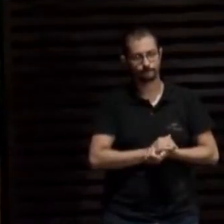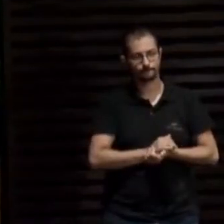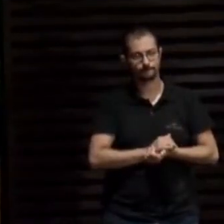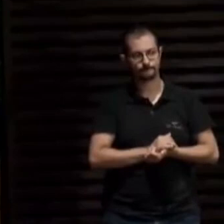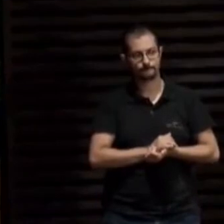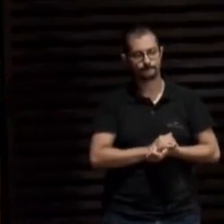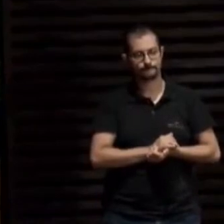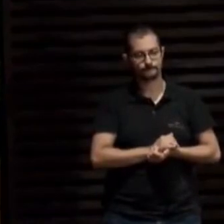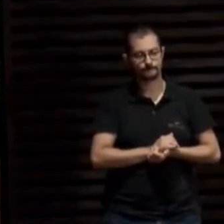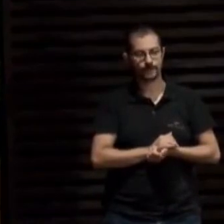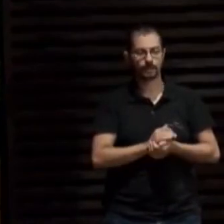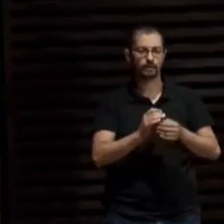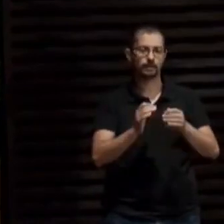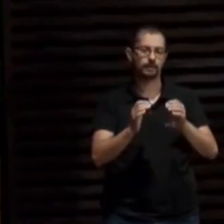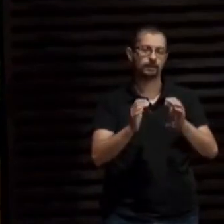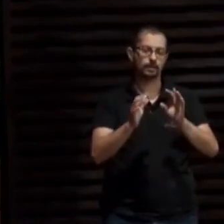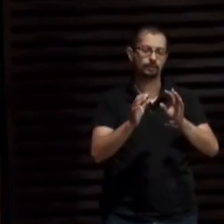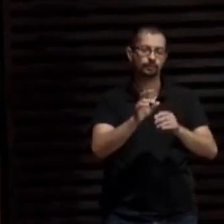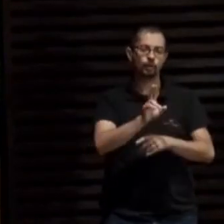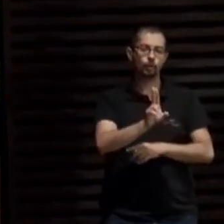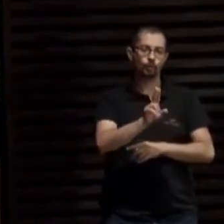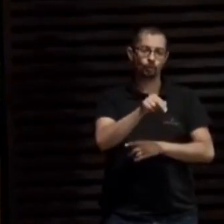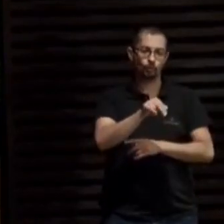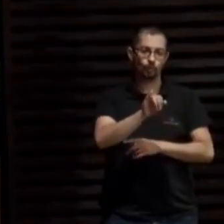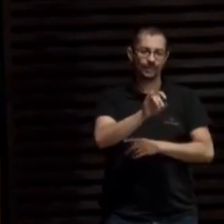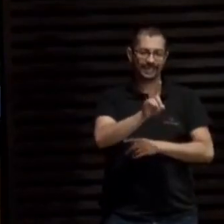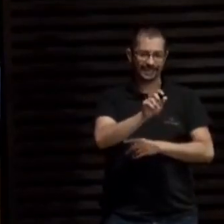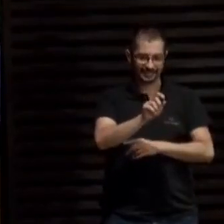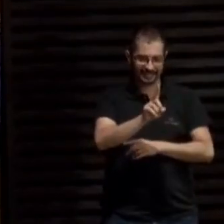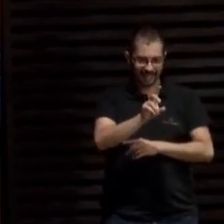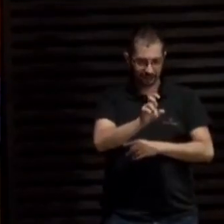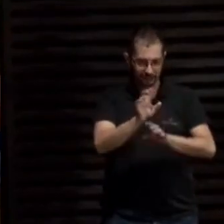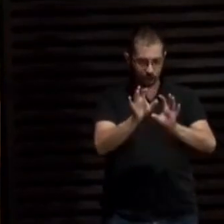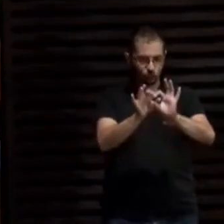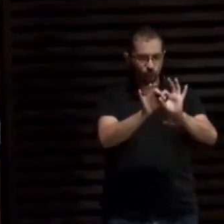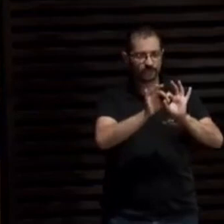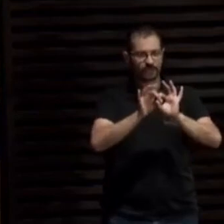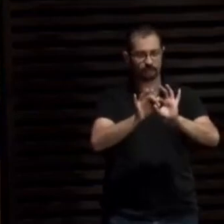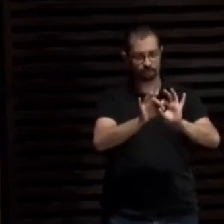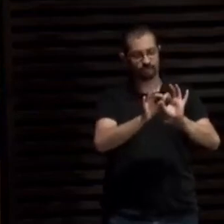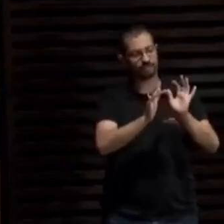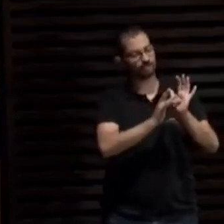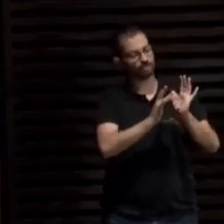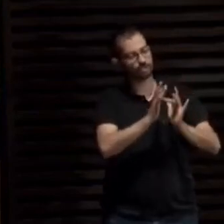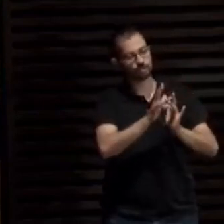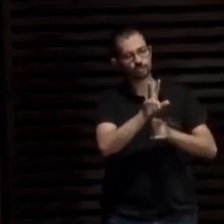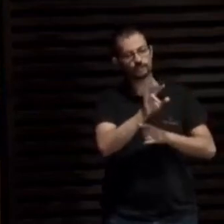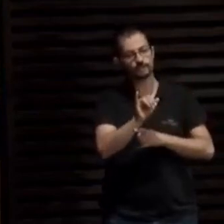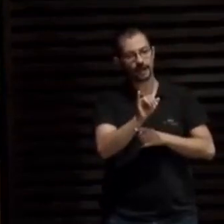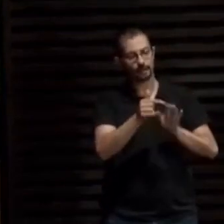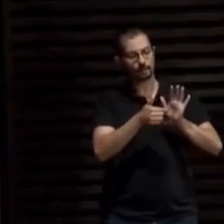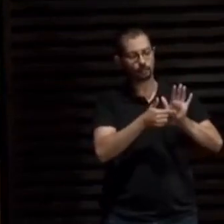É uma unidade essencial, que ele vai definir aqui a partir da